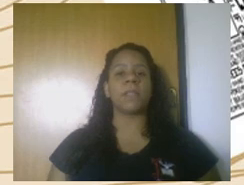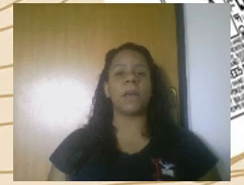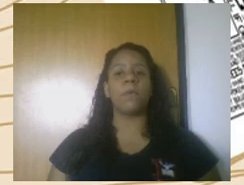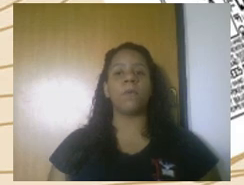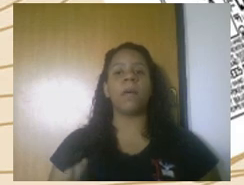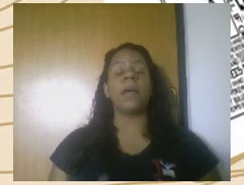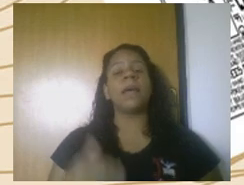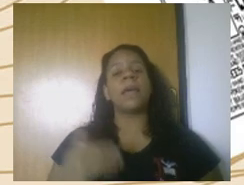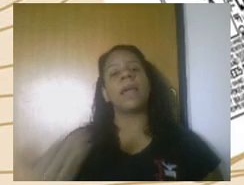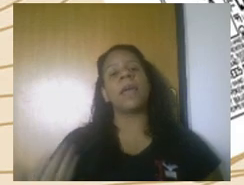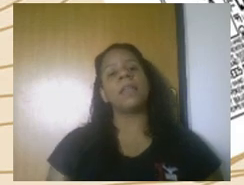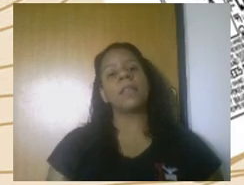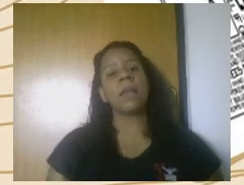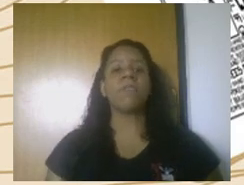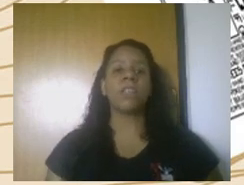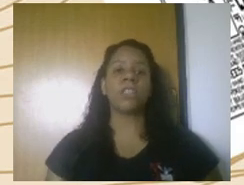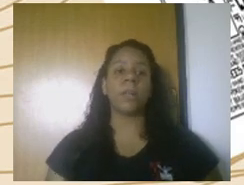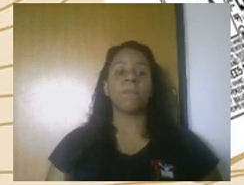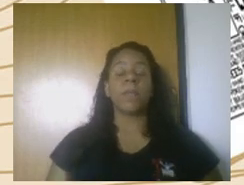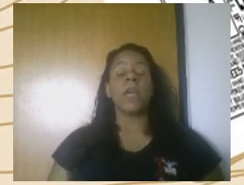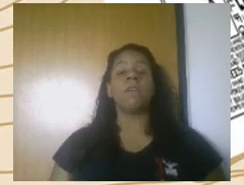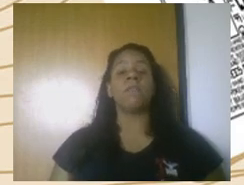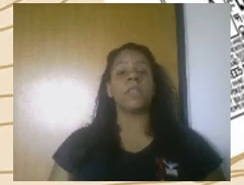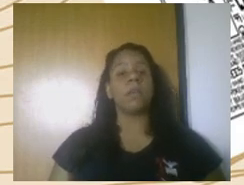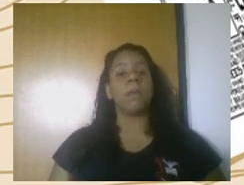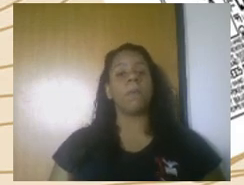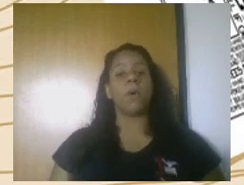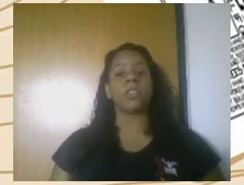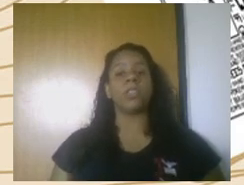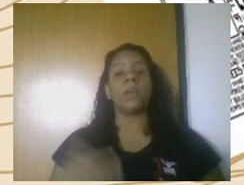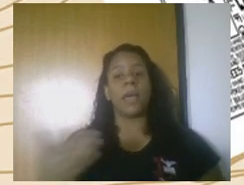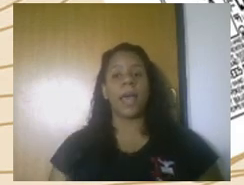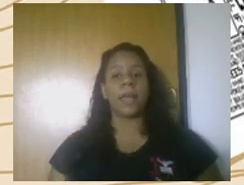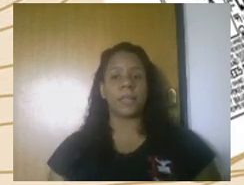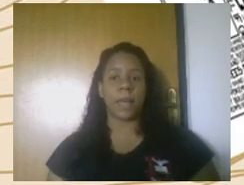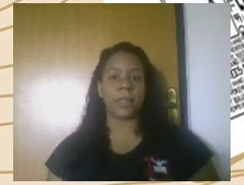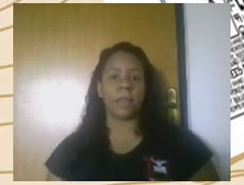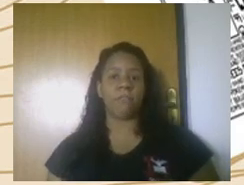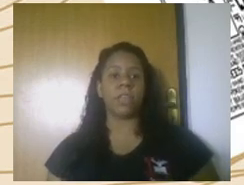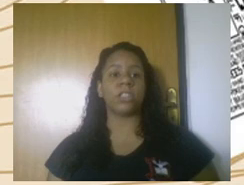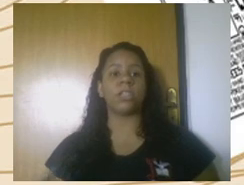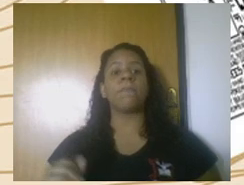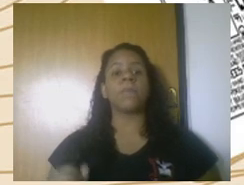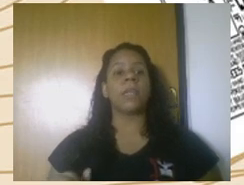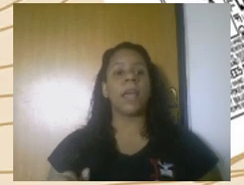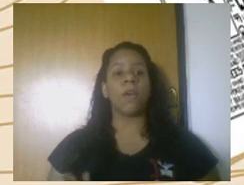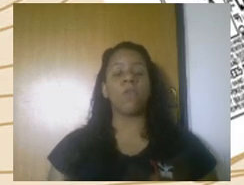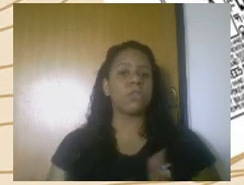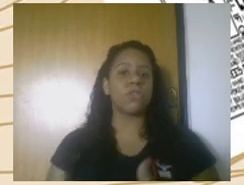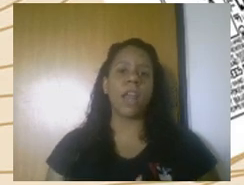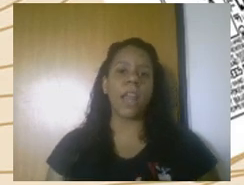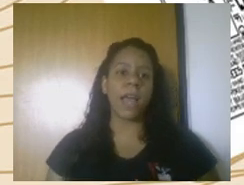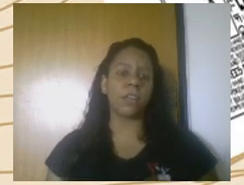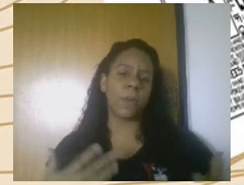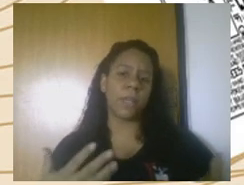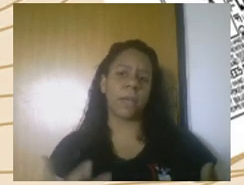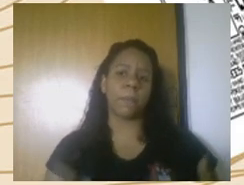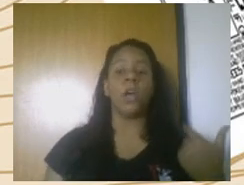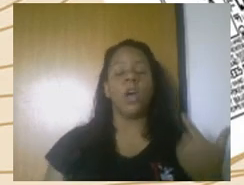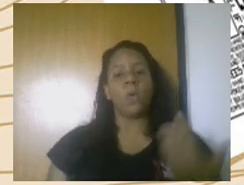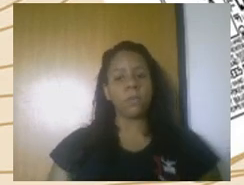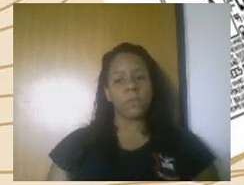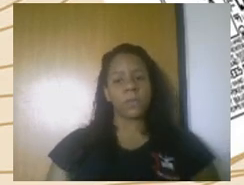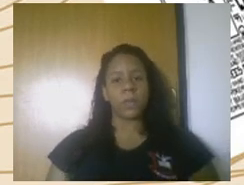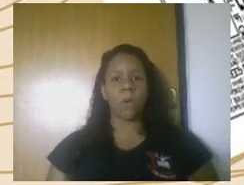precisa passar por uma entrevista. E você também pode realizar a entrevista, né, com seus colegas, por